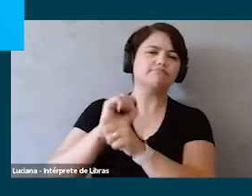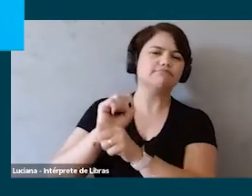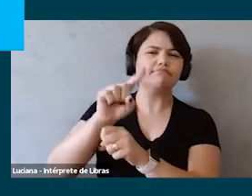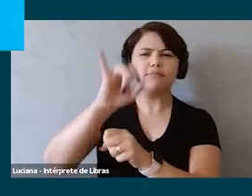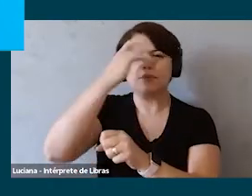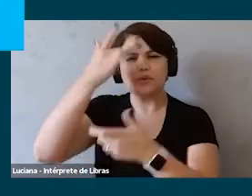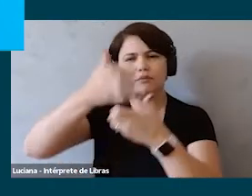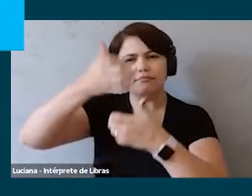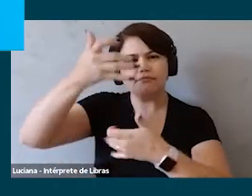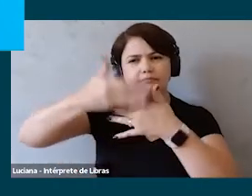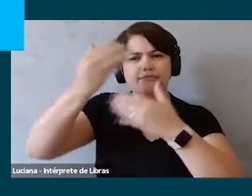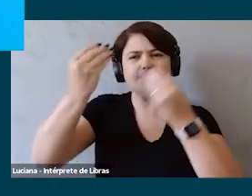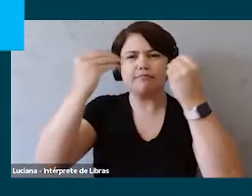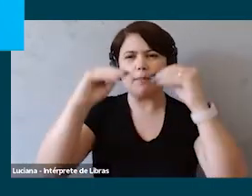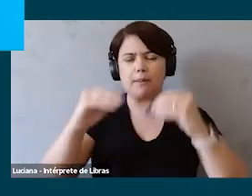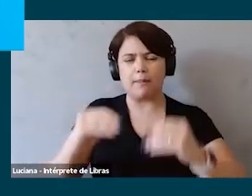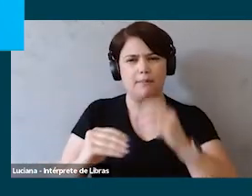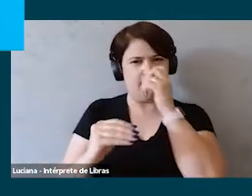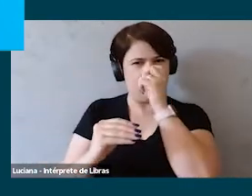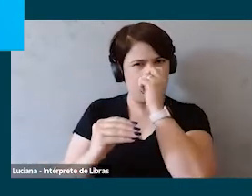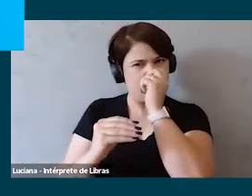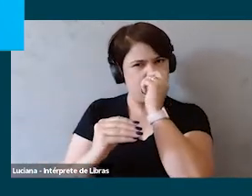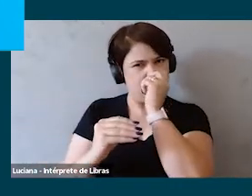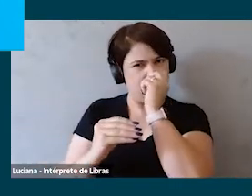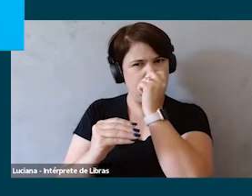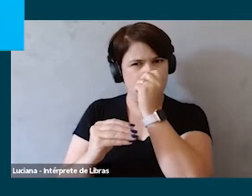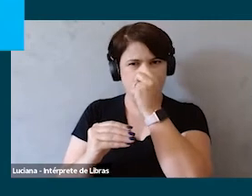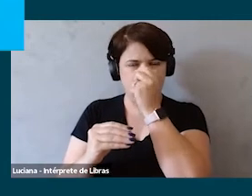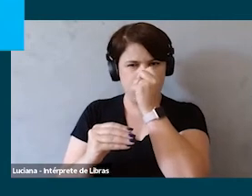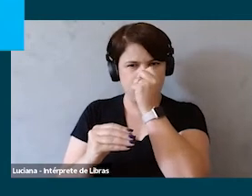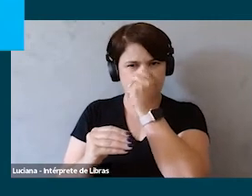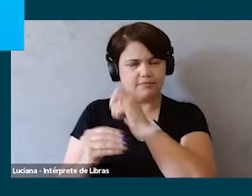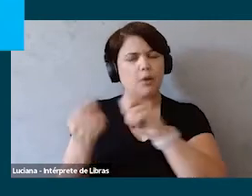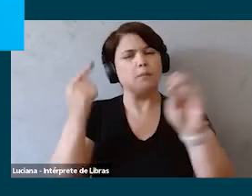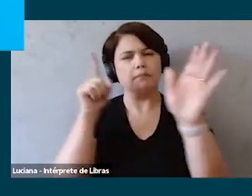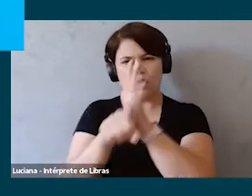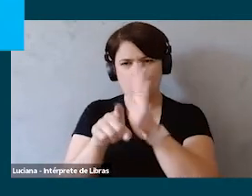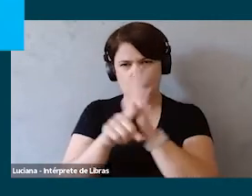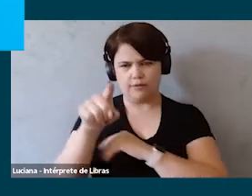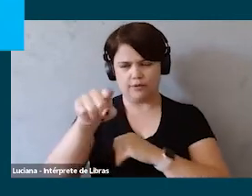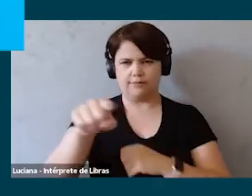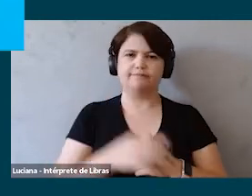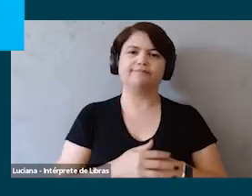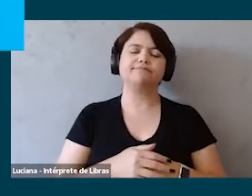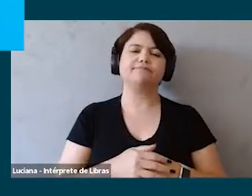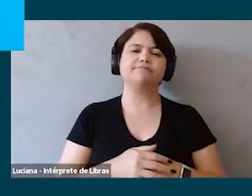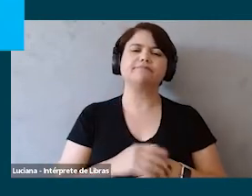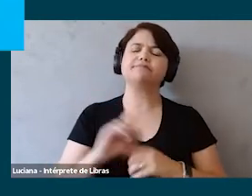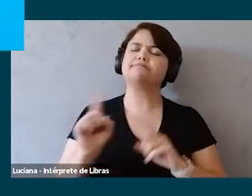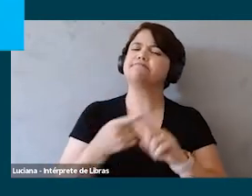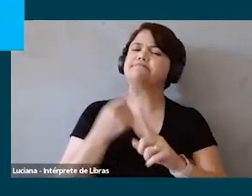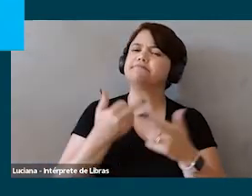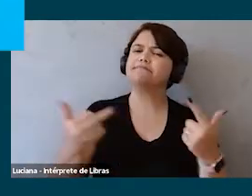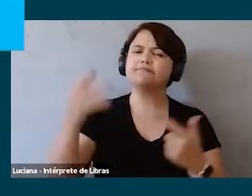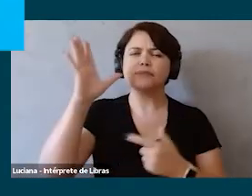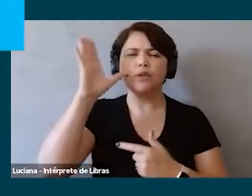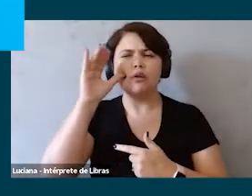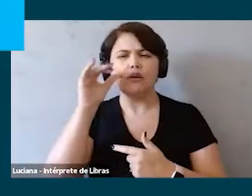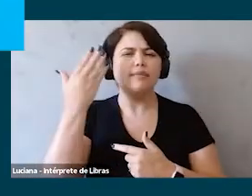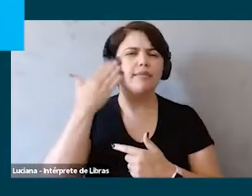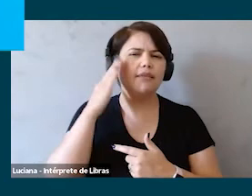Estou esperando aqui também ver se algumas pessoas vão colocando perguntas no chat, então eu tenho algumas perguntas que eu já gostaria de fazer para você. A primeira, eu